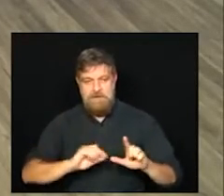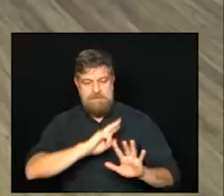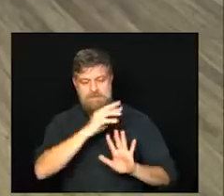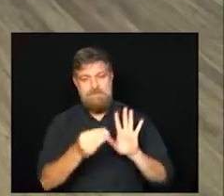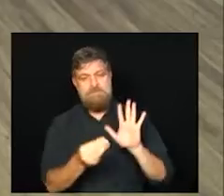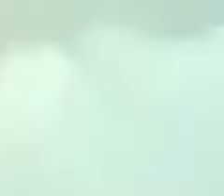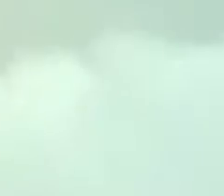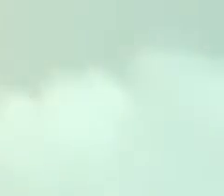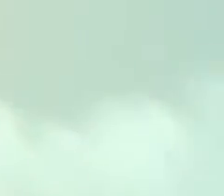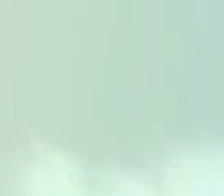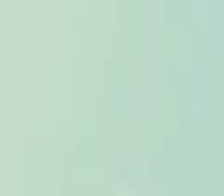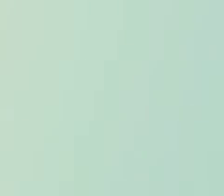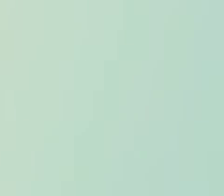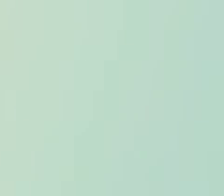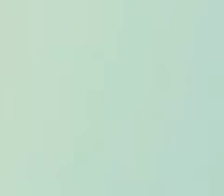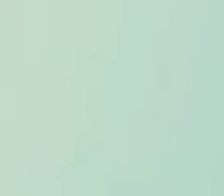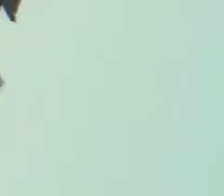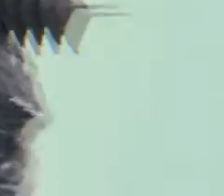Ambiental.